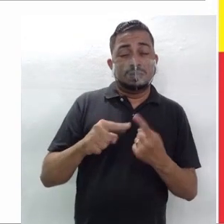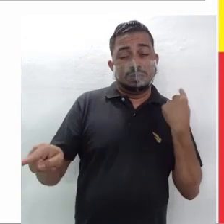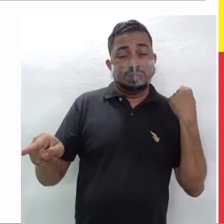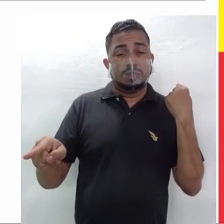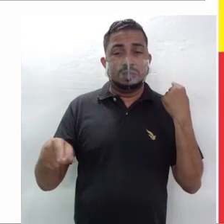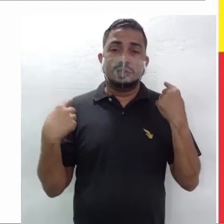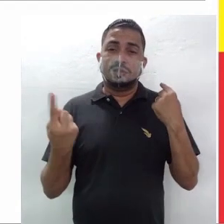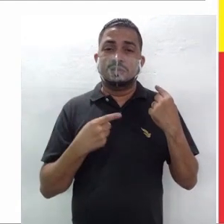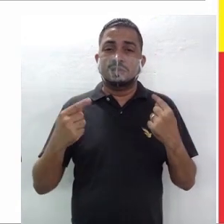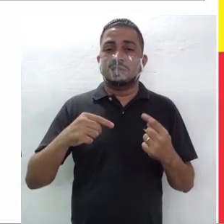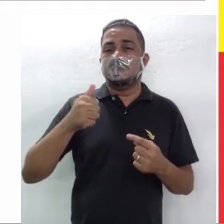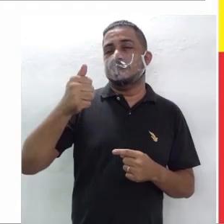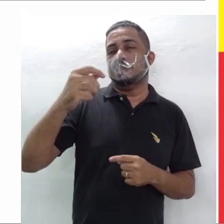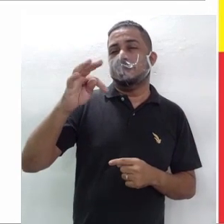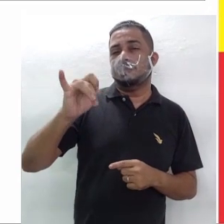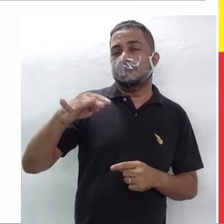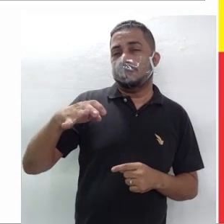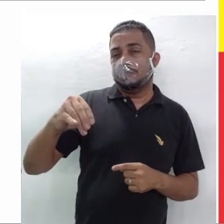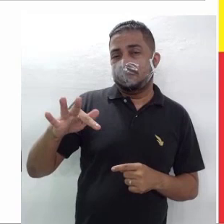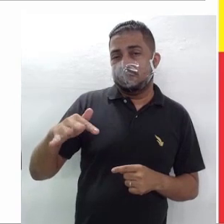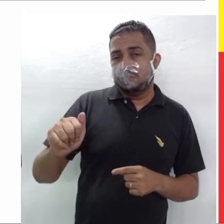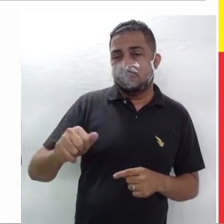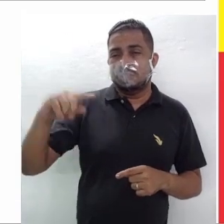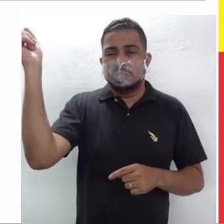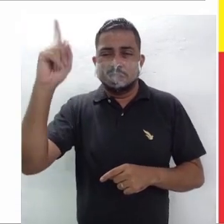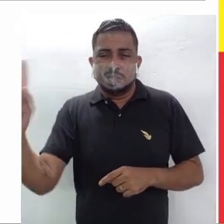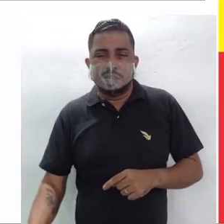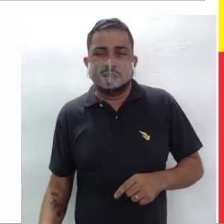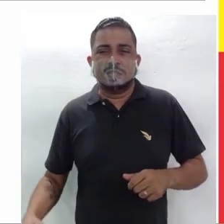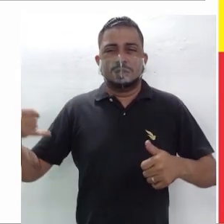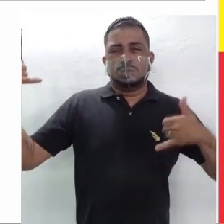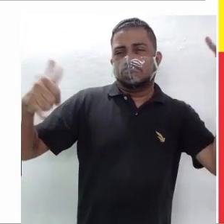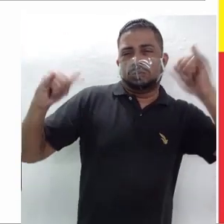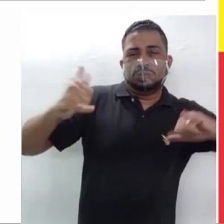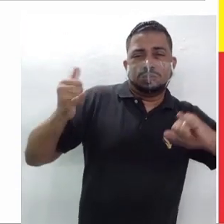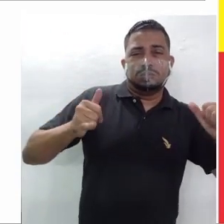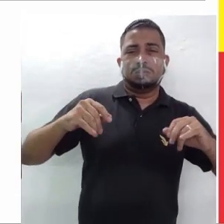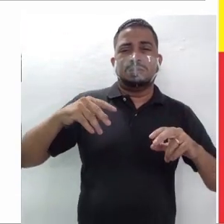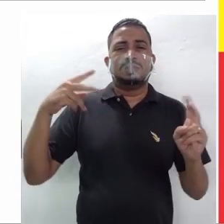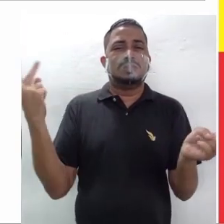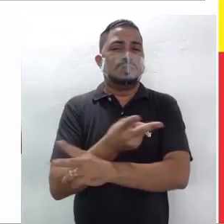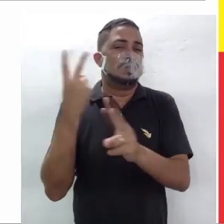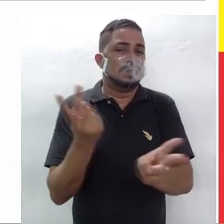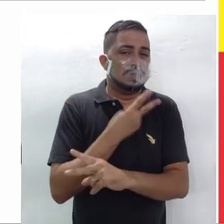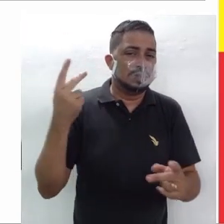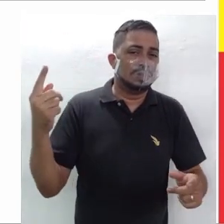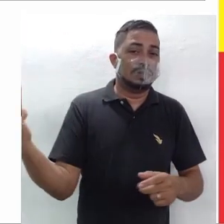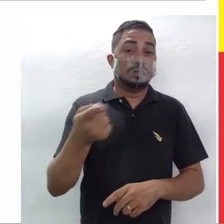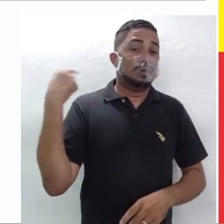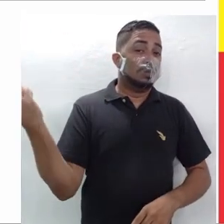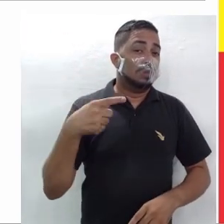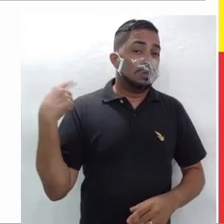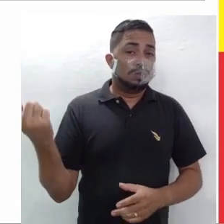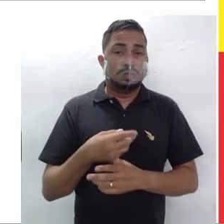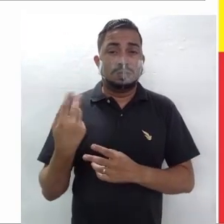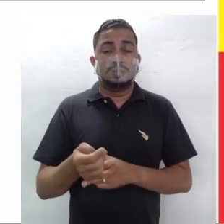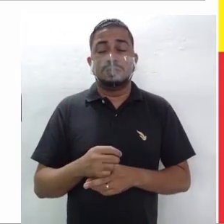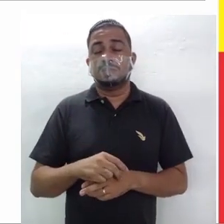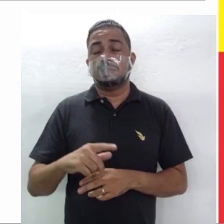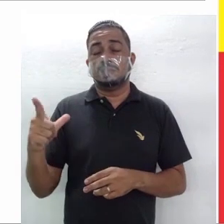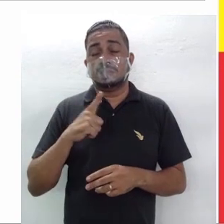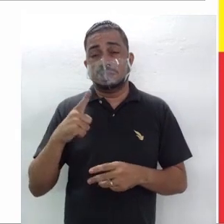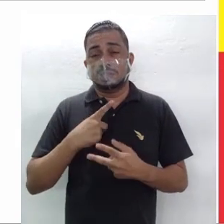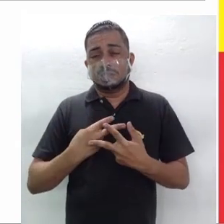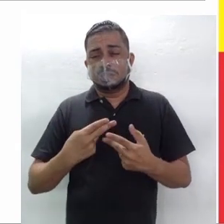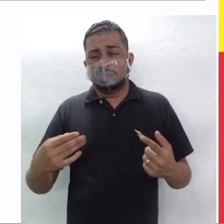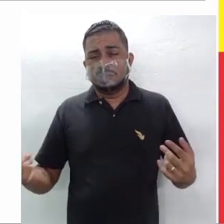atmosfera. Tempestades com trovoadas e raios, tornados, ciclones, são modalidades aí